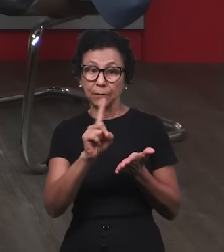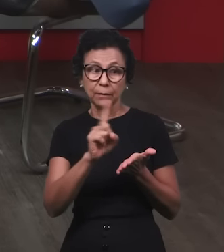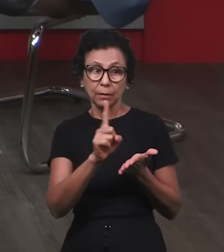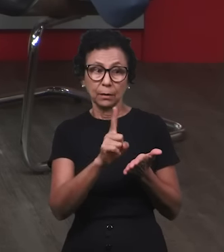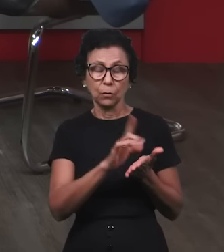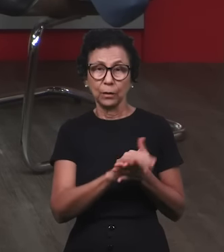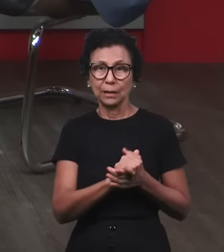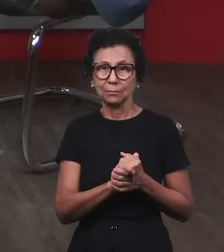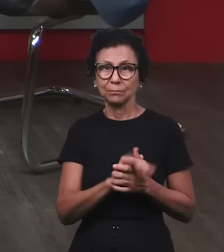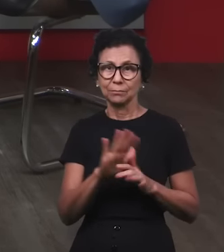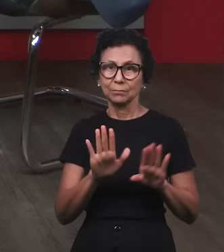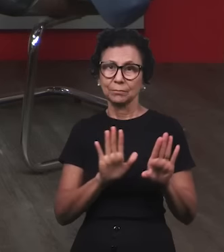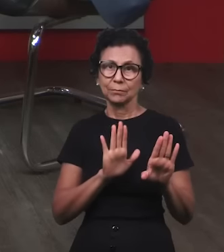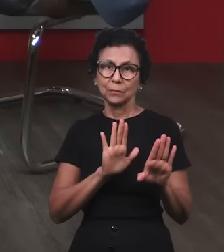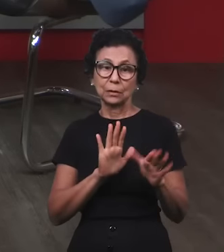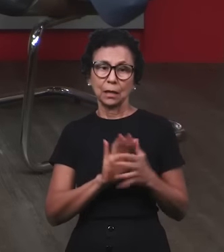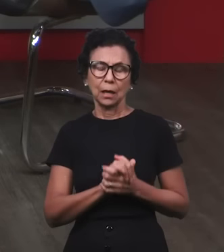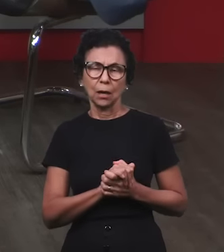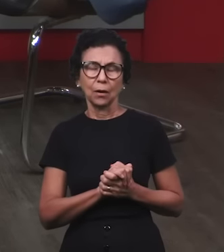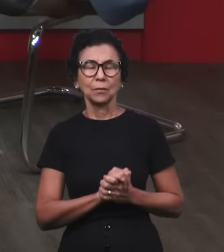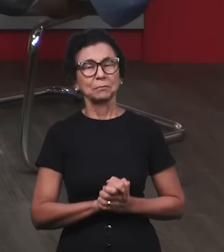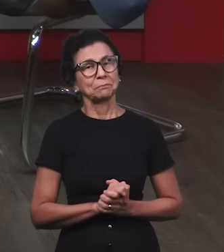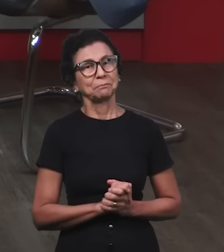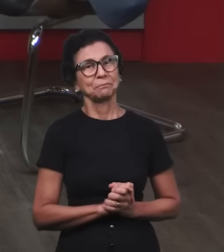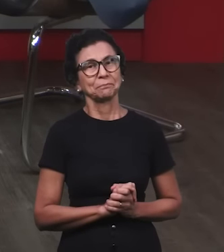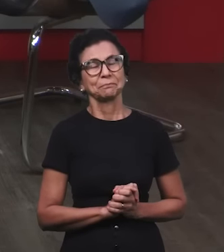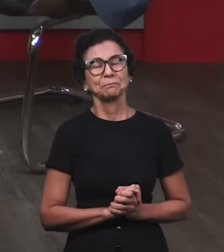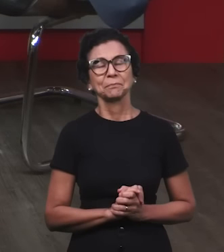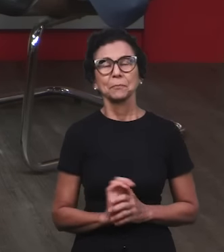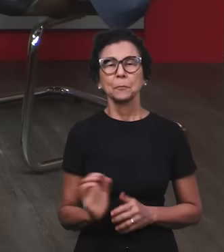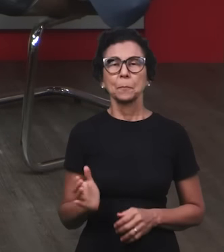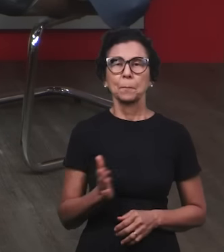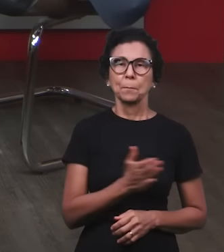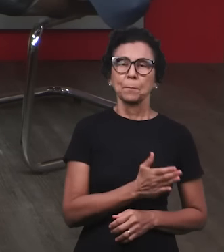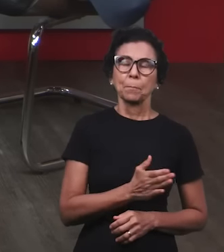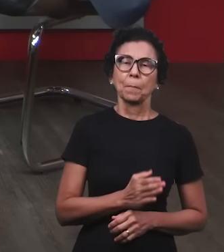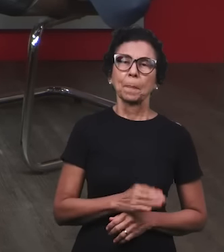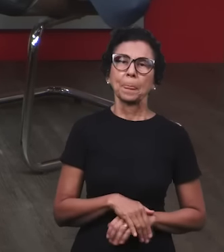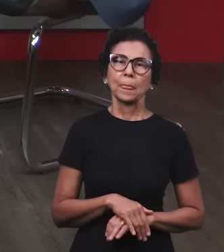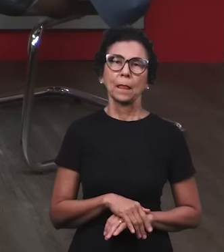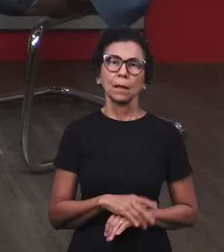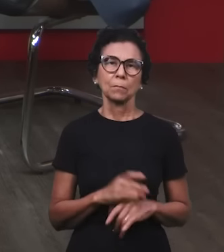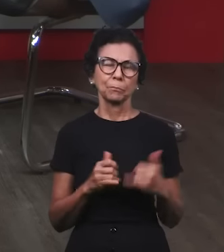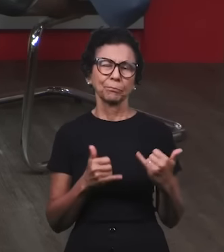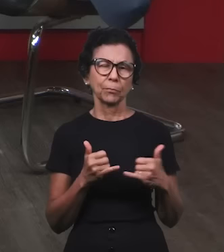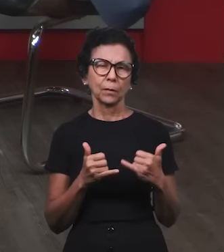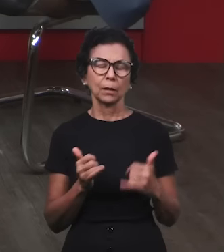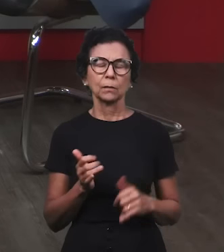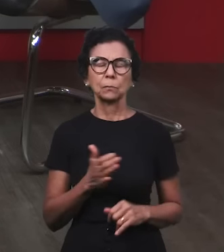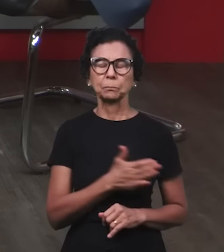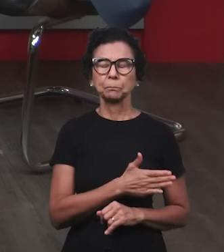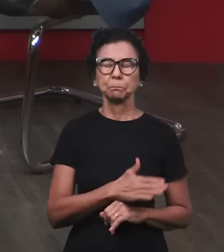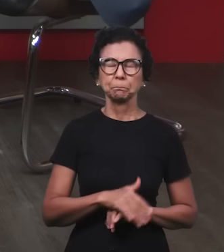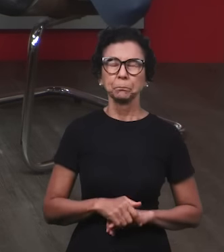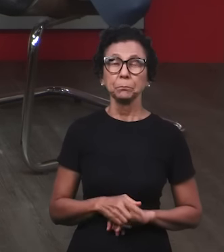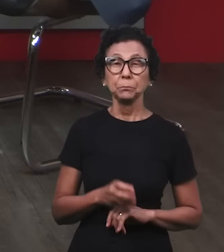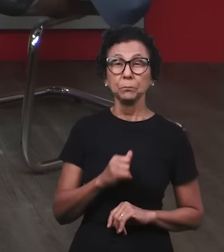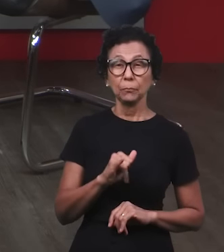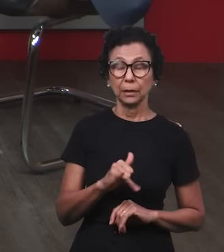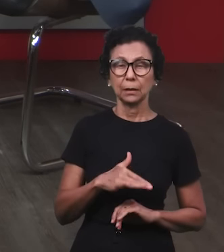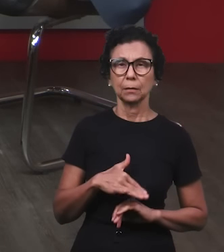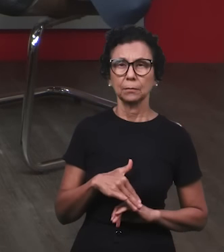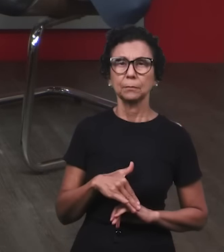quis ouvir você mesmo, não tem acordo, está escrito. Agora, veja só, Alexandre, se ele falha ali, se não